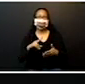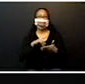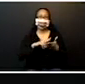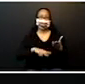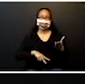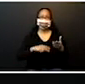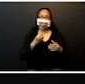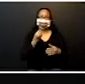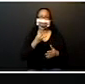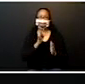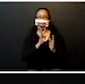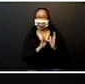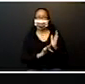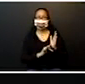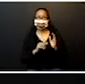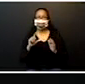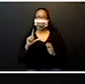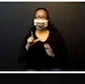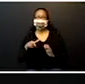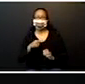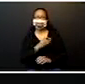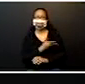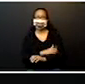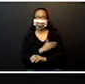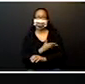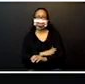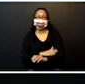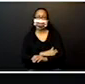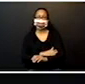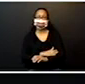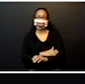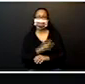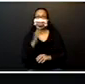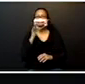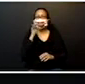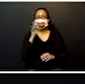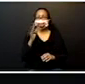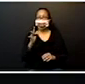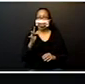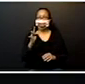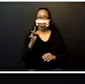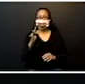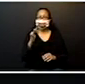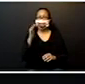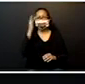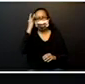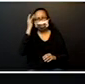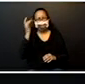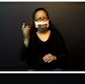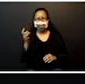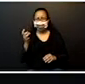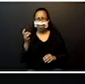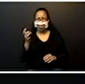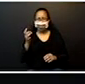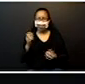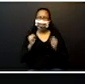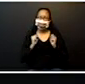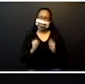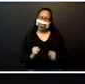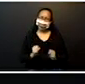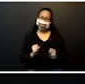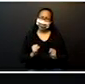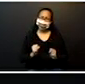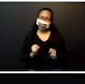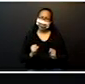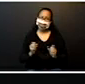texto. Percebe? Que nem sempre o futuro é no amanhã. Às vezes o futuro é à tarde. Se você tem aula de manhã,